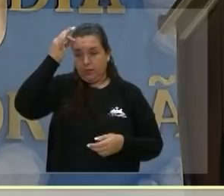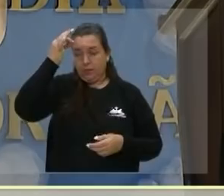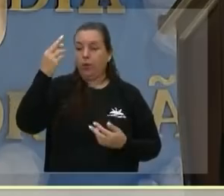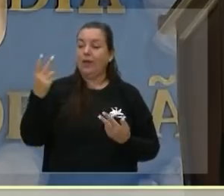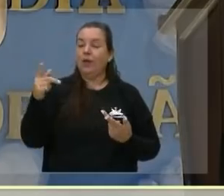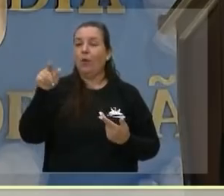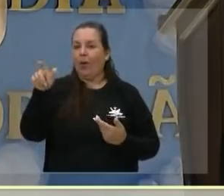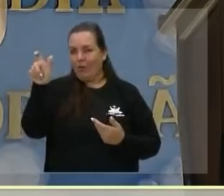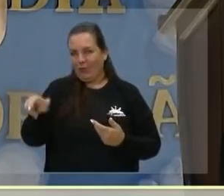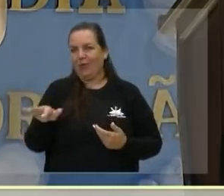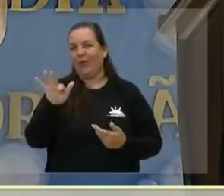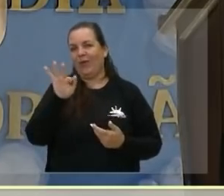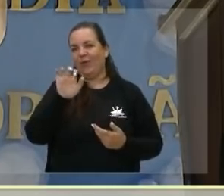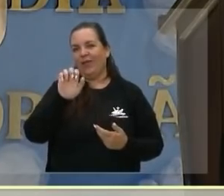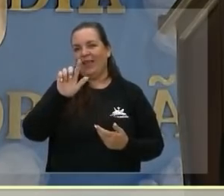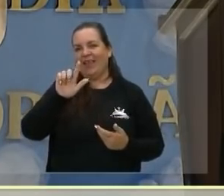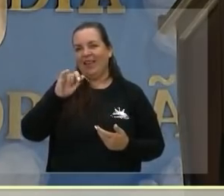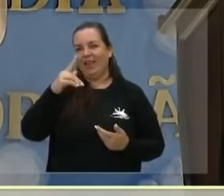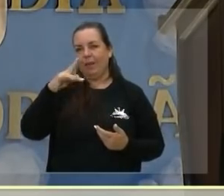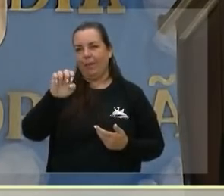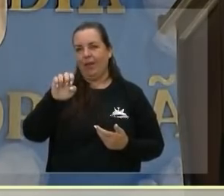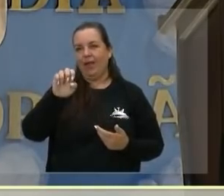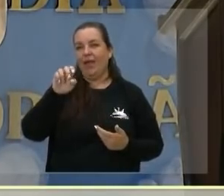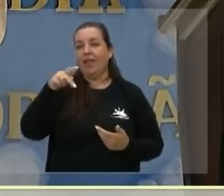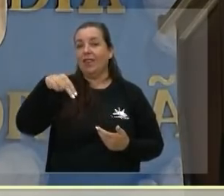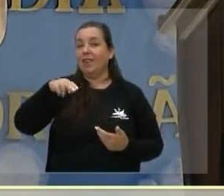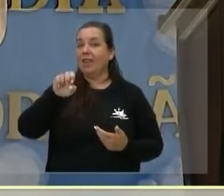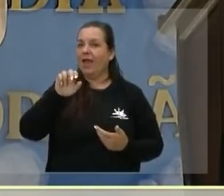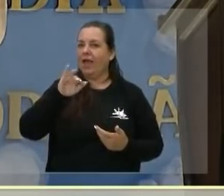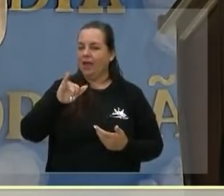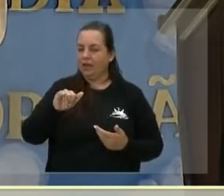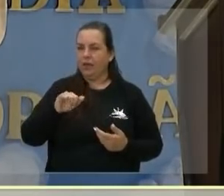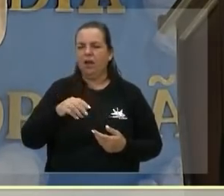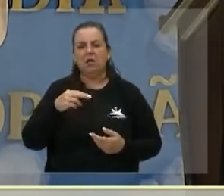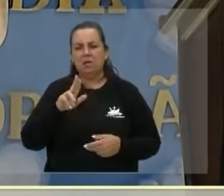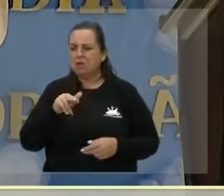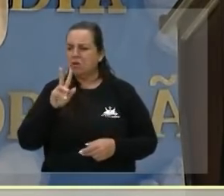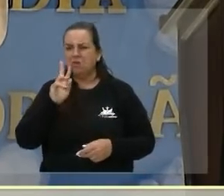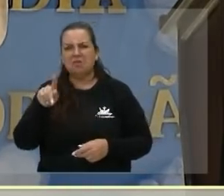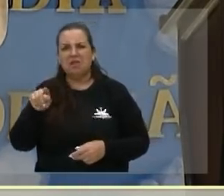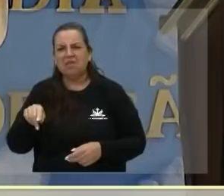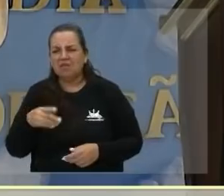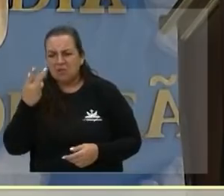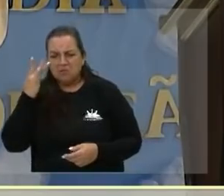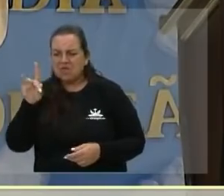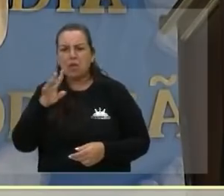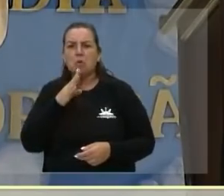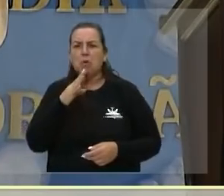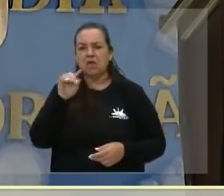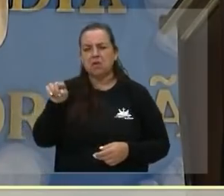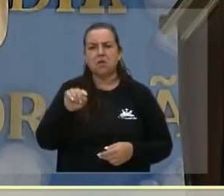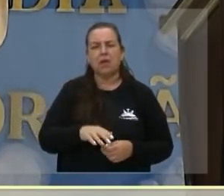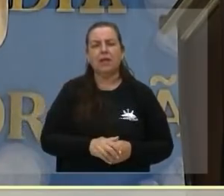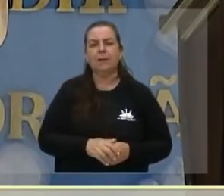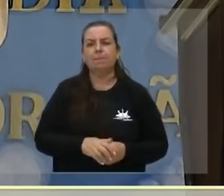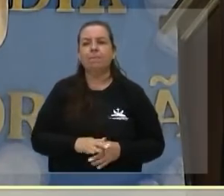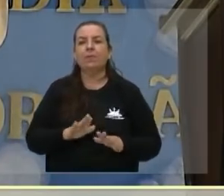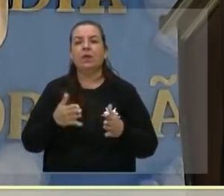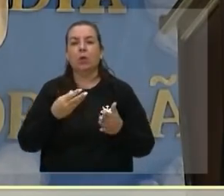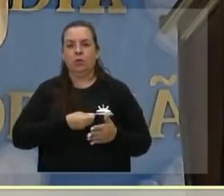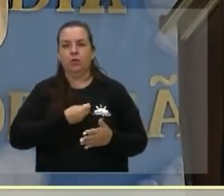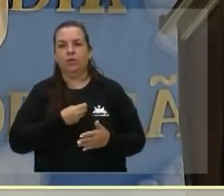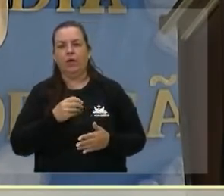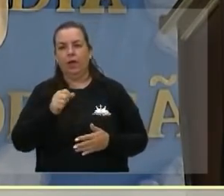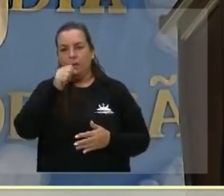como felipe neri foi a rádio nunca ouvi falar desse homem se tudo estiver em